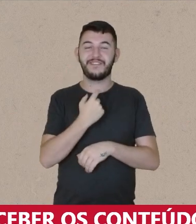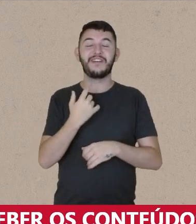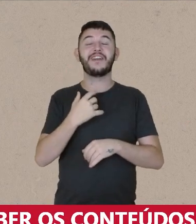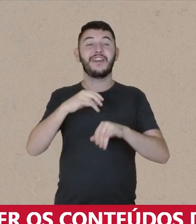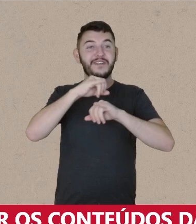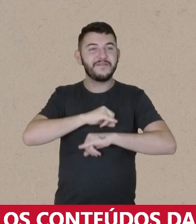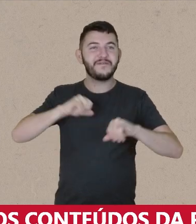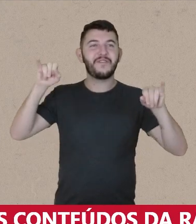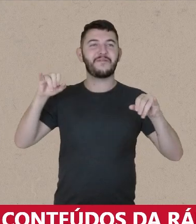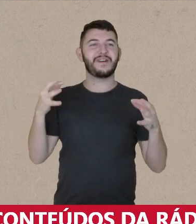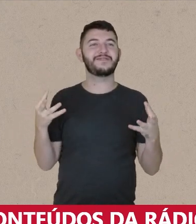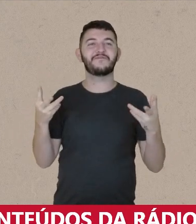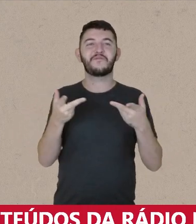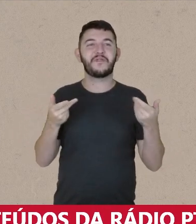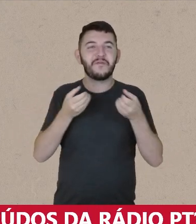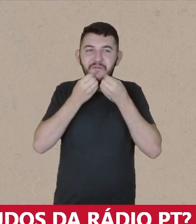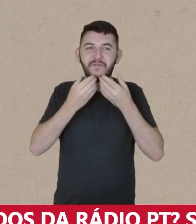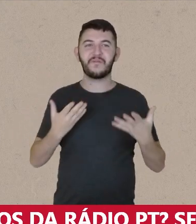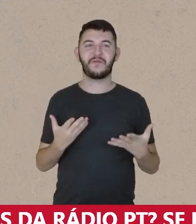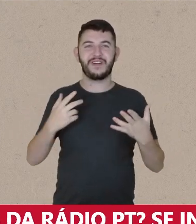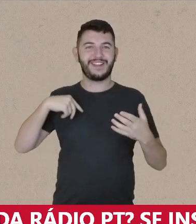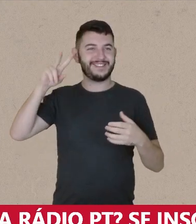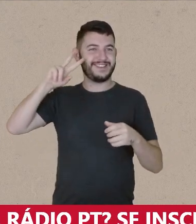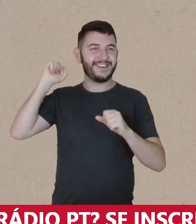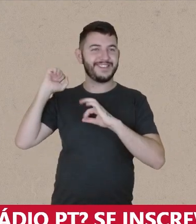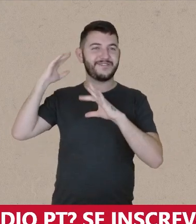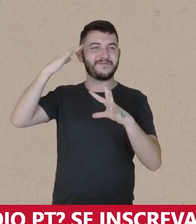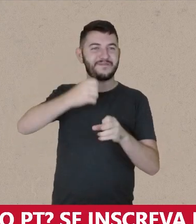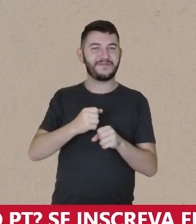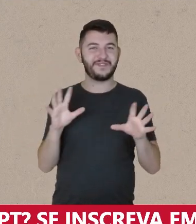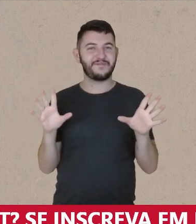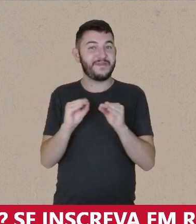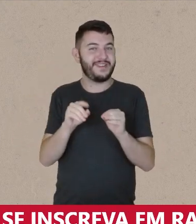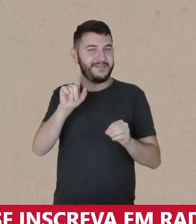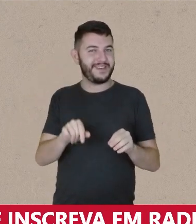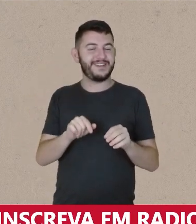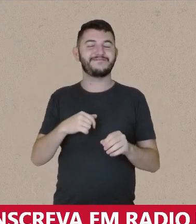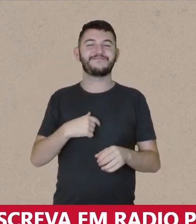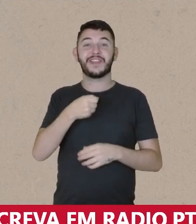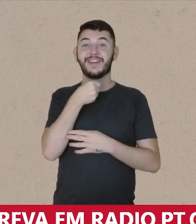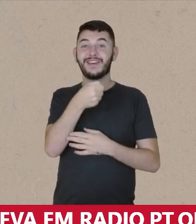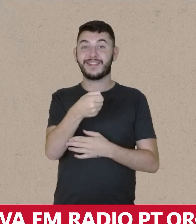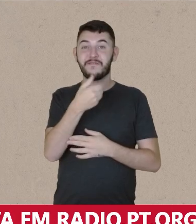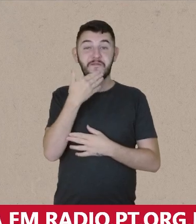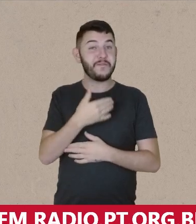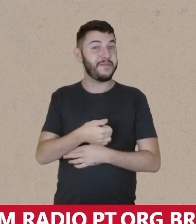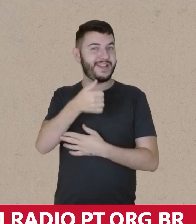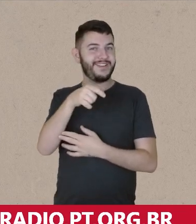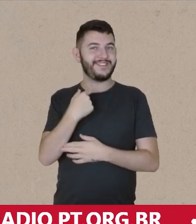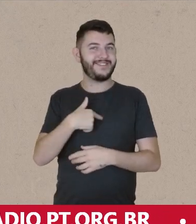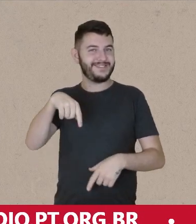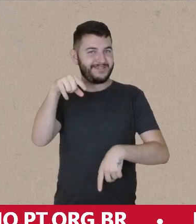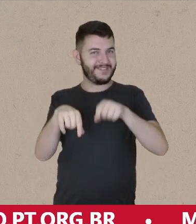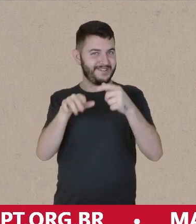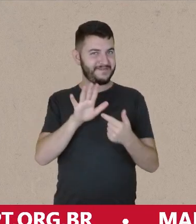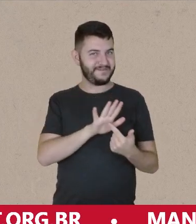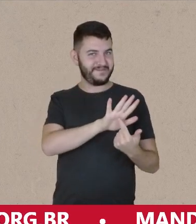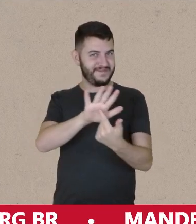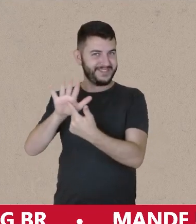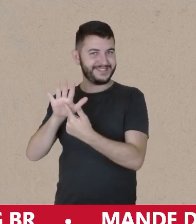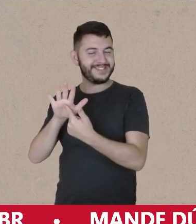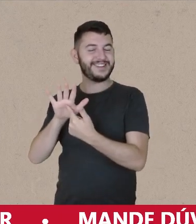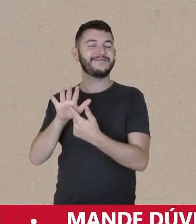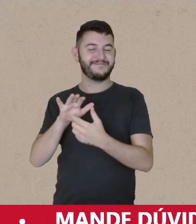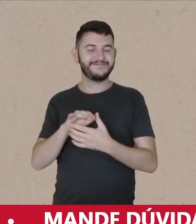qualidade nessa retrospectiva breve das melhores entrevistas que nós selecionamos especialmente para você